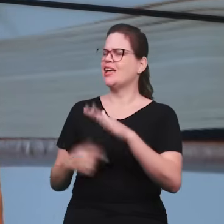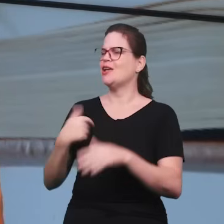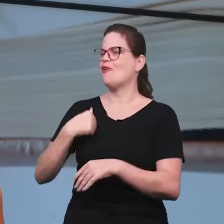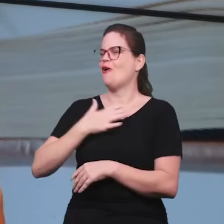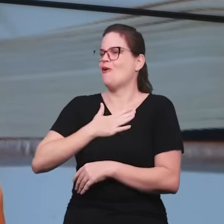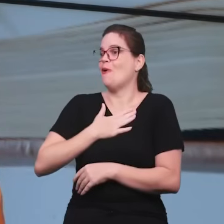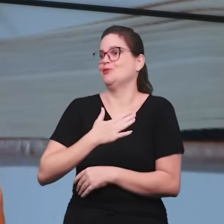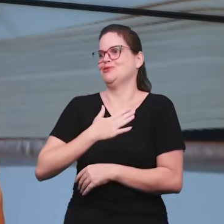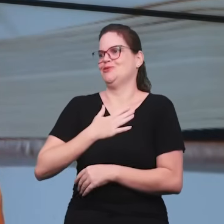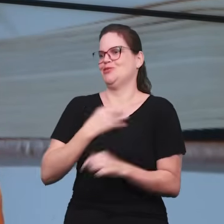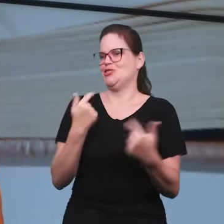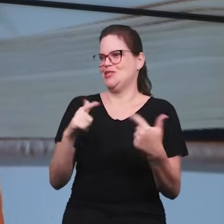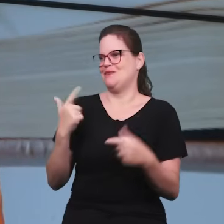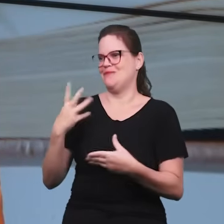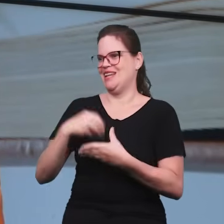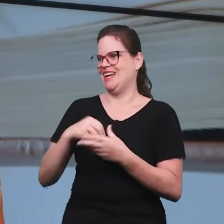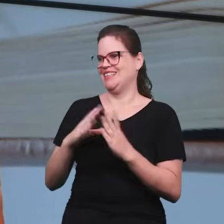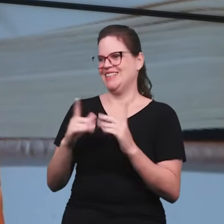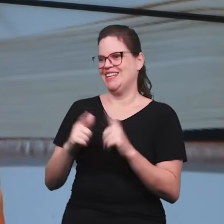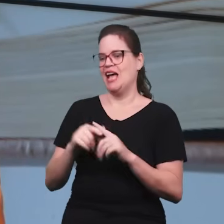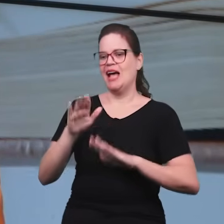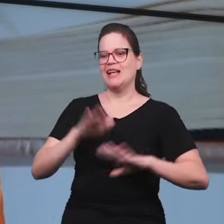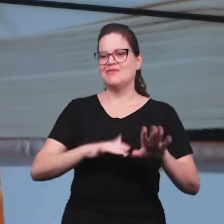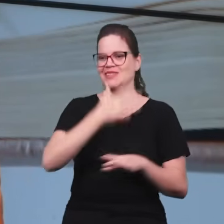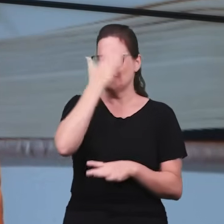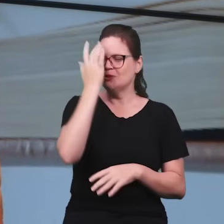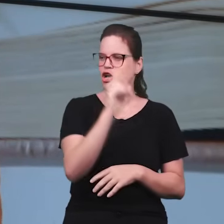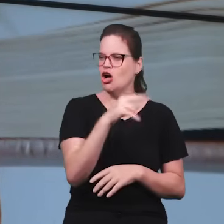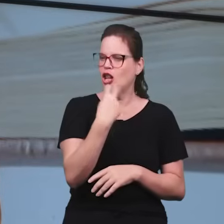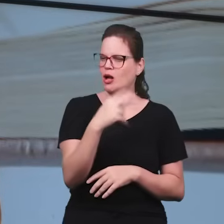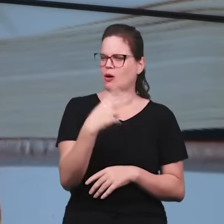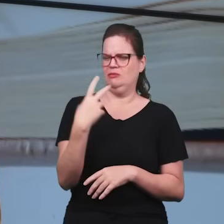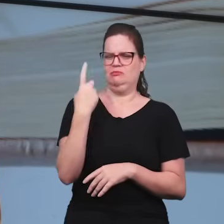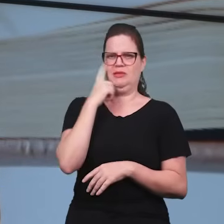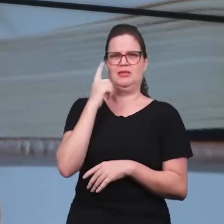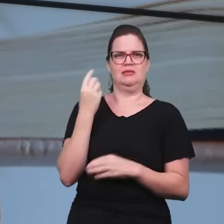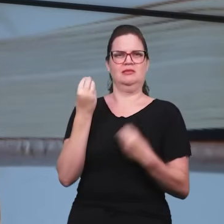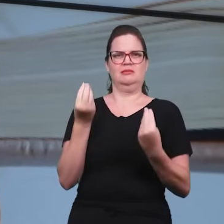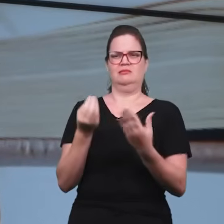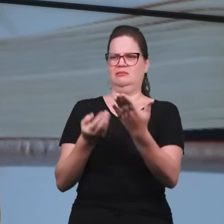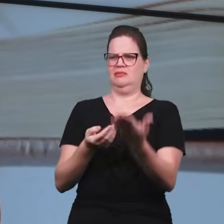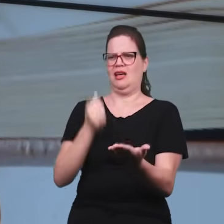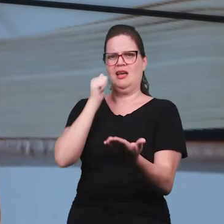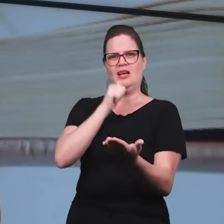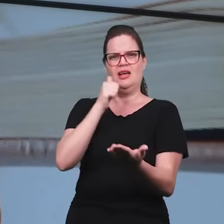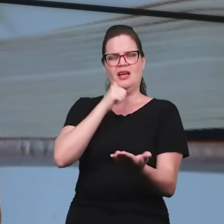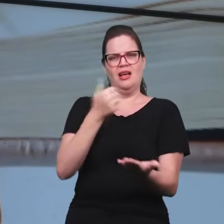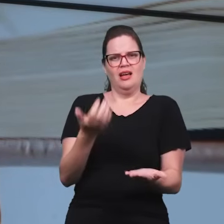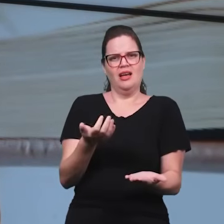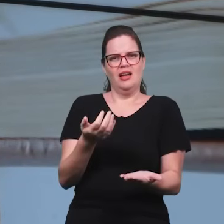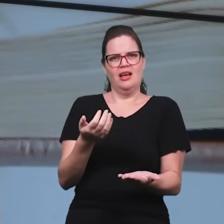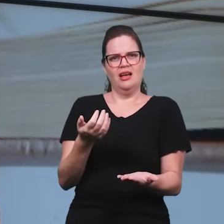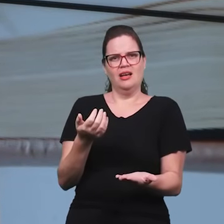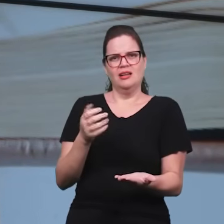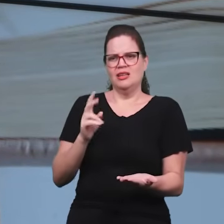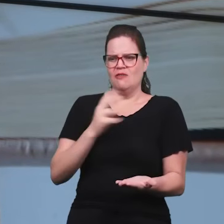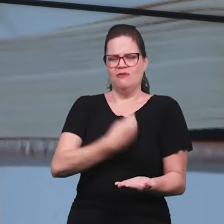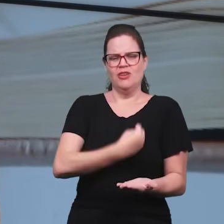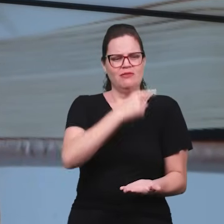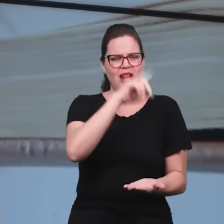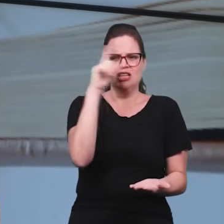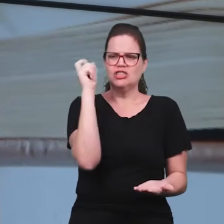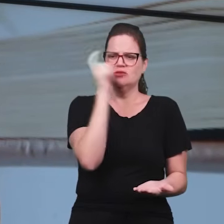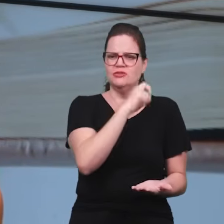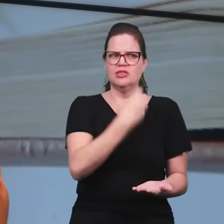Às vezes as pessoas olham e veem assim, nossa, essa senhora, ela passa por tantas